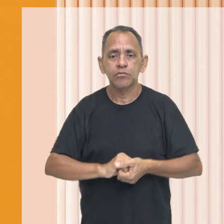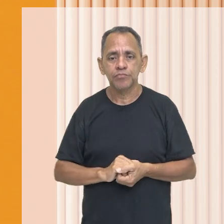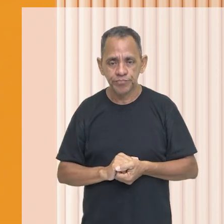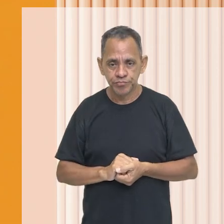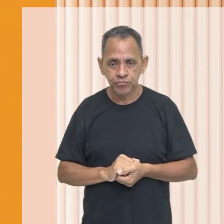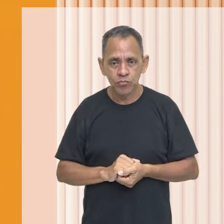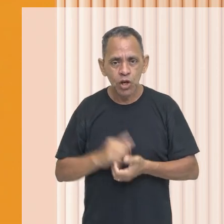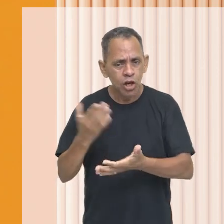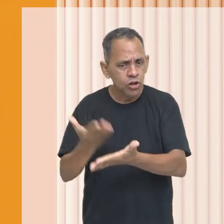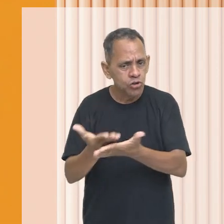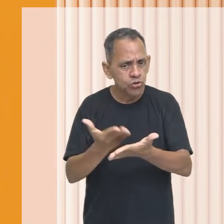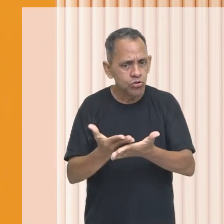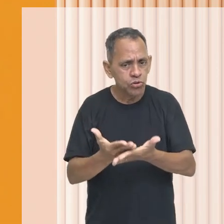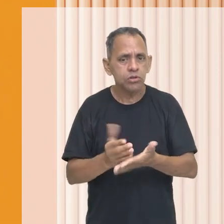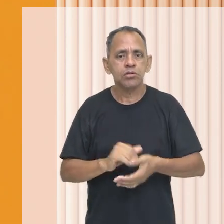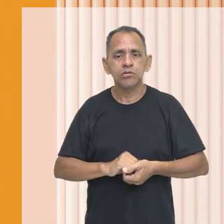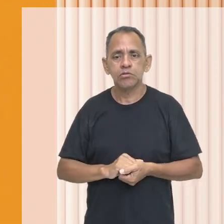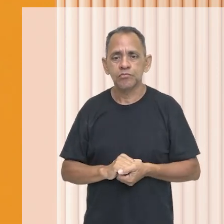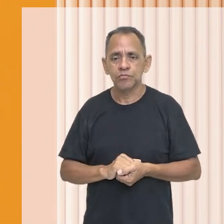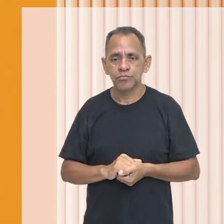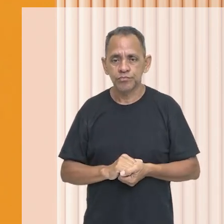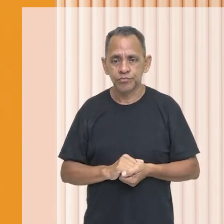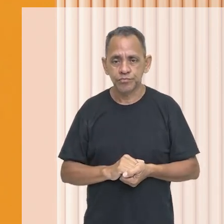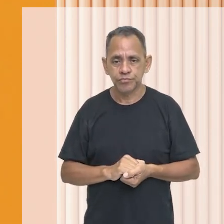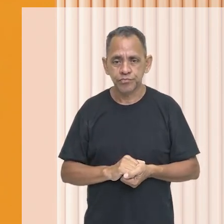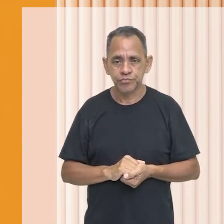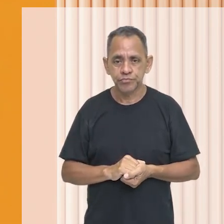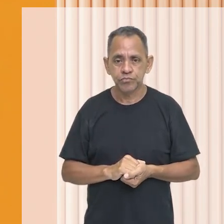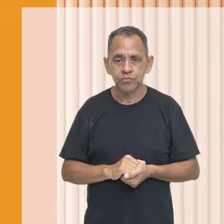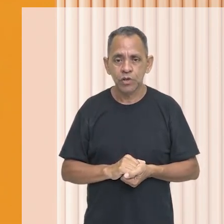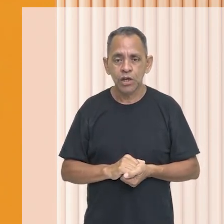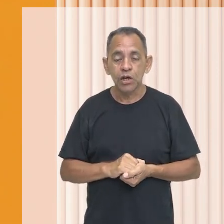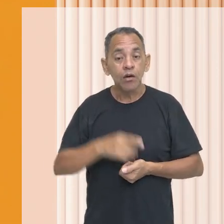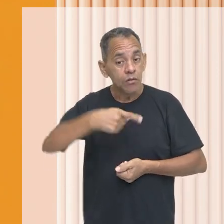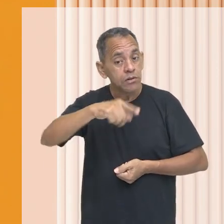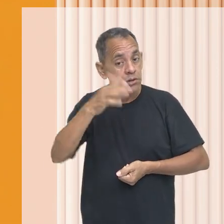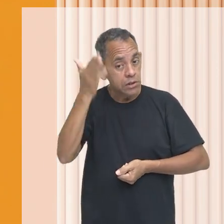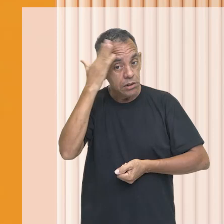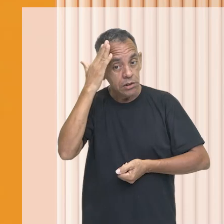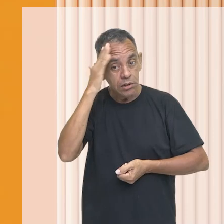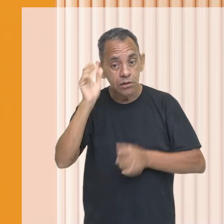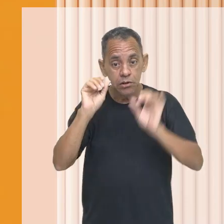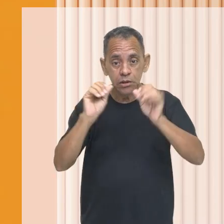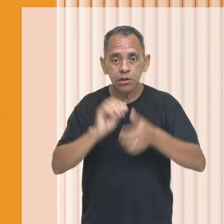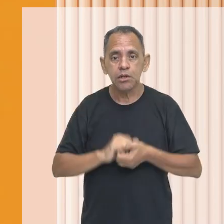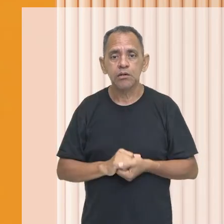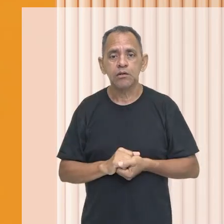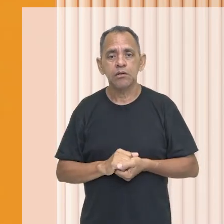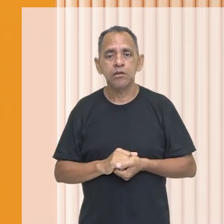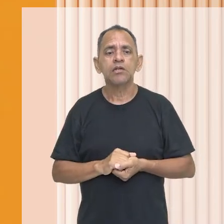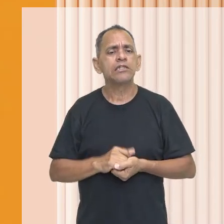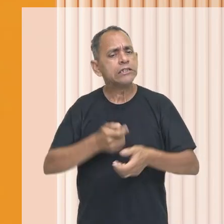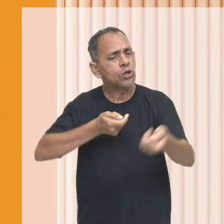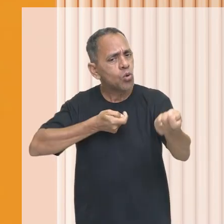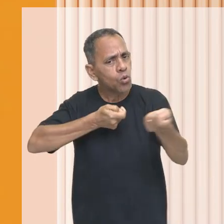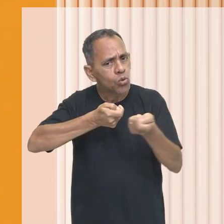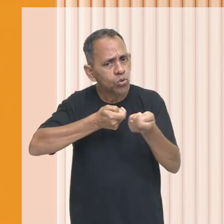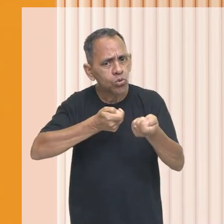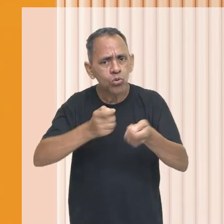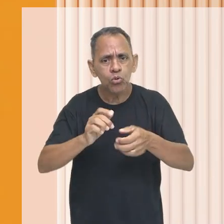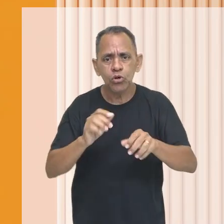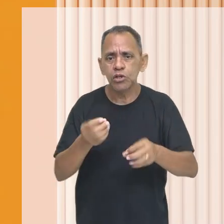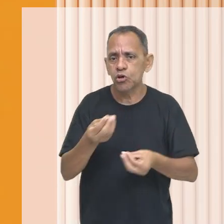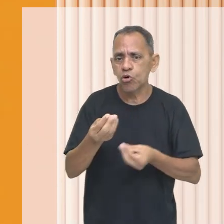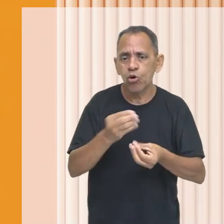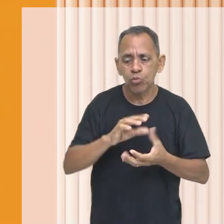desenvolvendo a nossa aula. Então, você compreende que essa nova ordem mundial é um